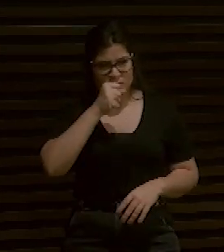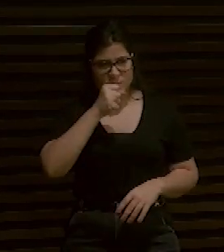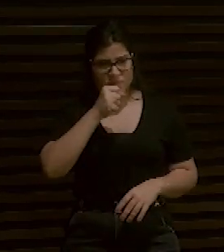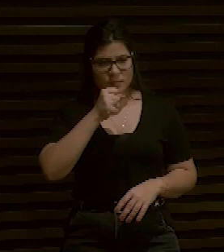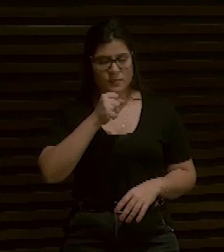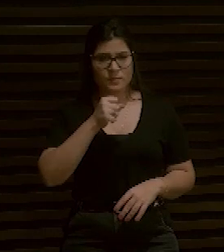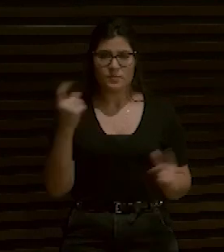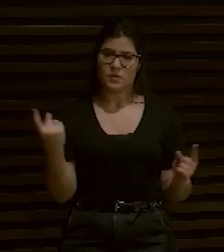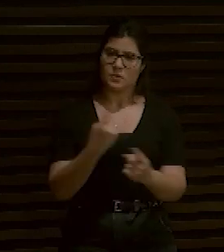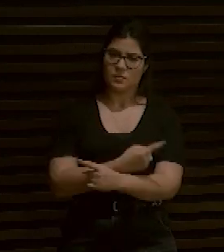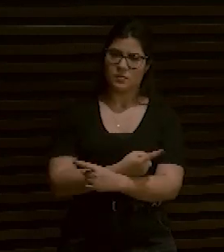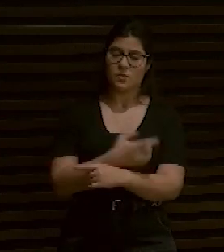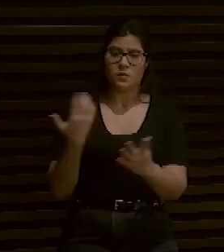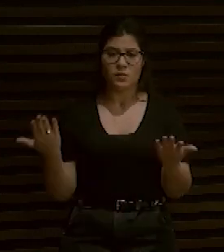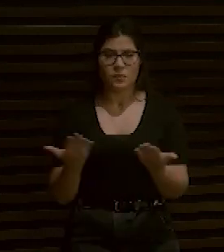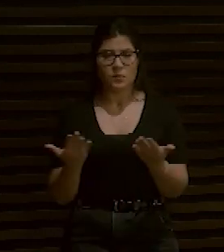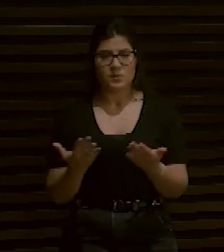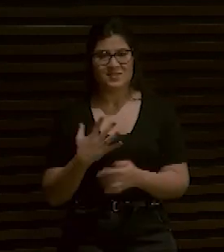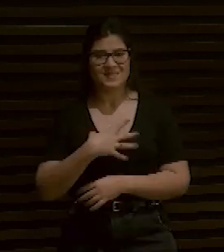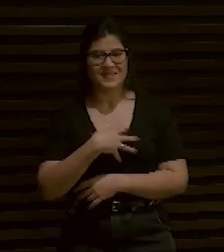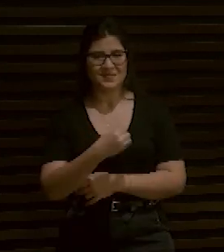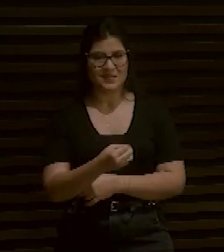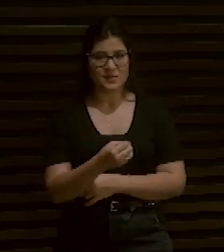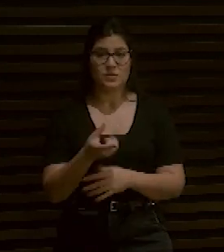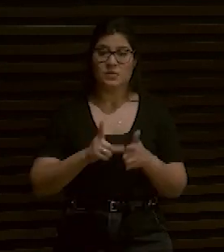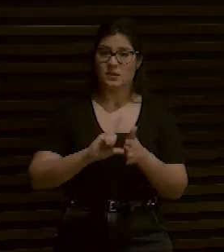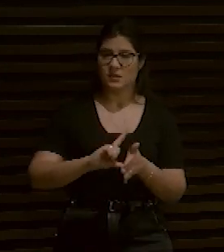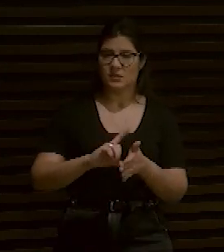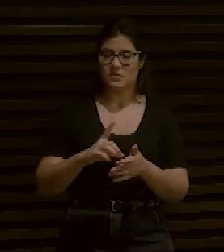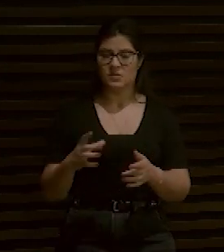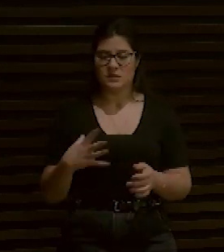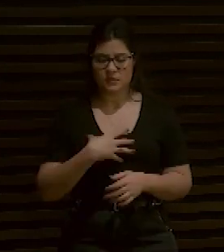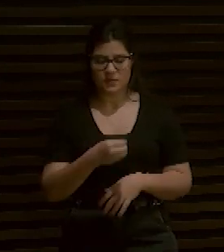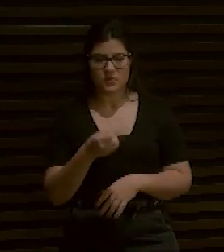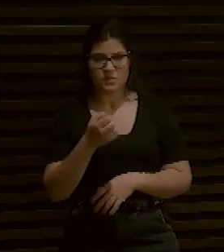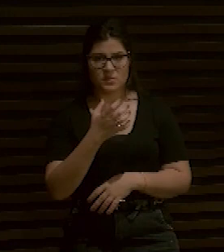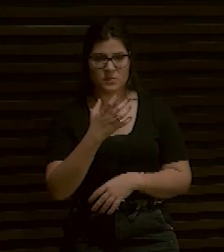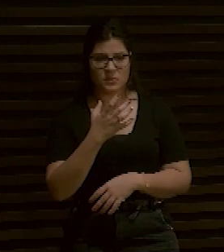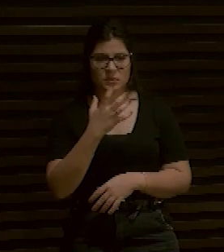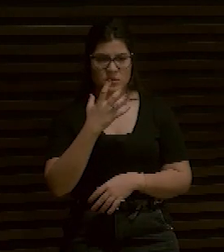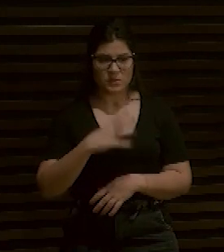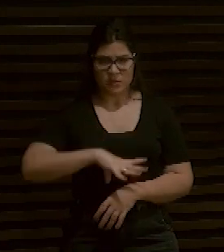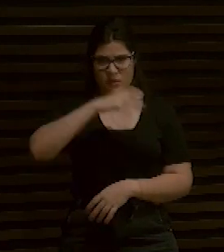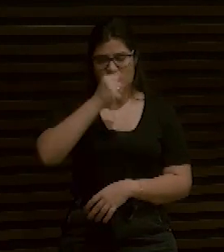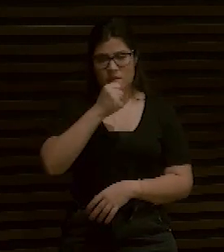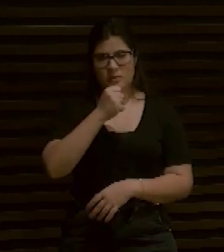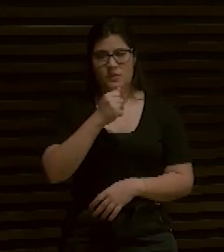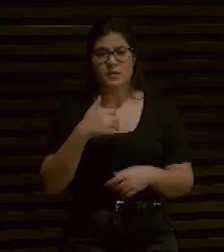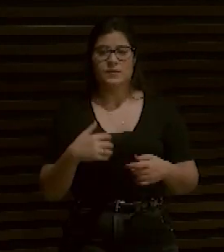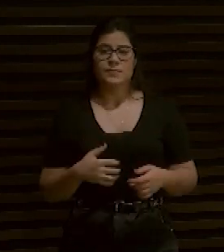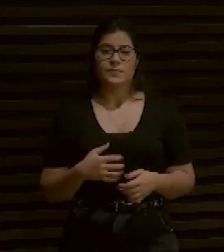Olha a oposição. Hoje, filhinhos. Antes, filhos da ira. Abra sua Bíblia